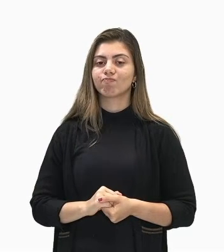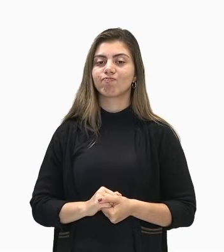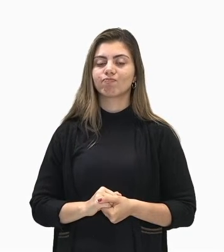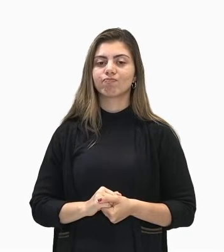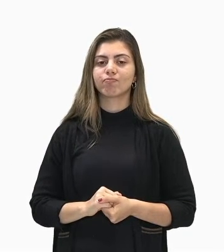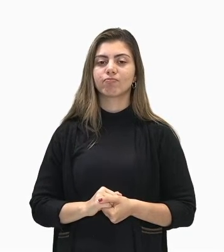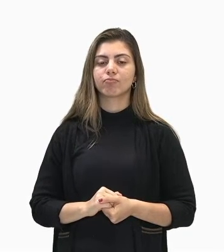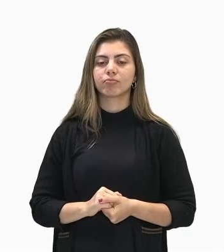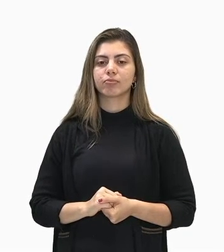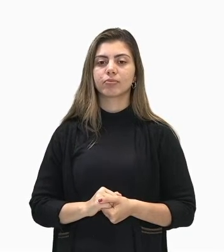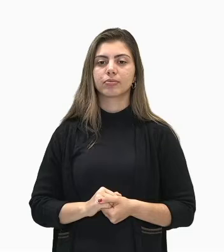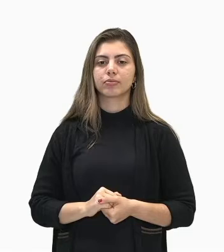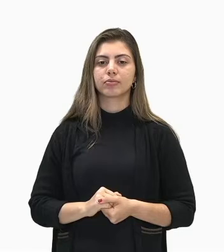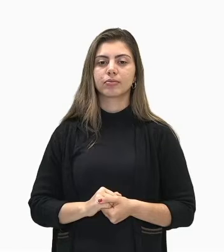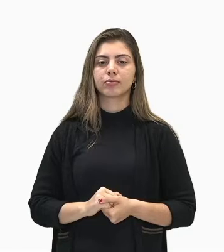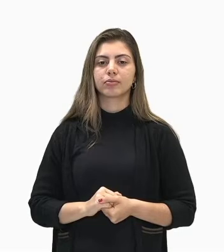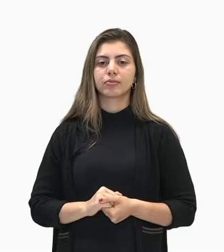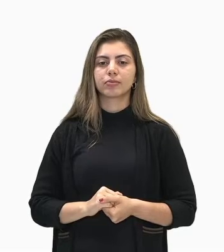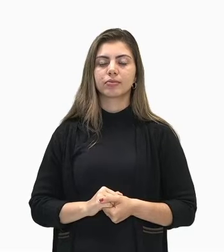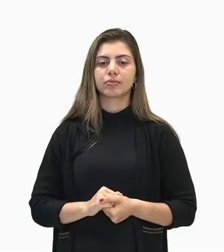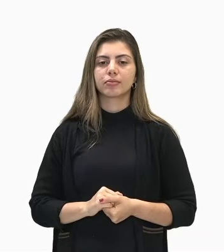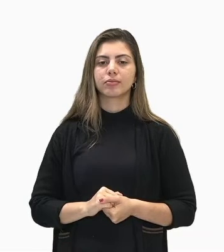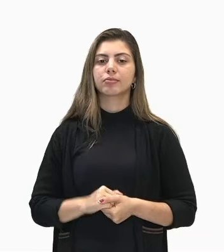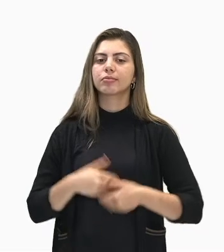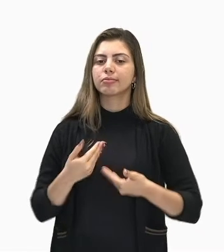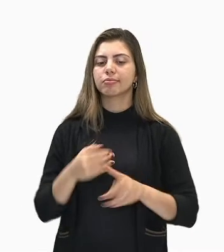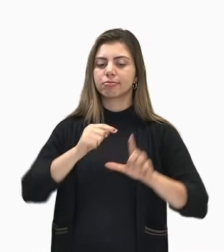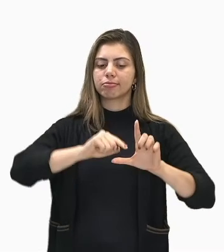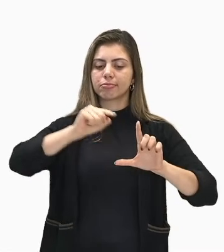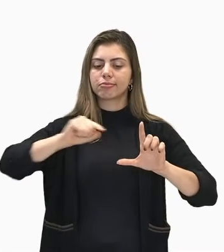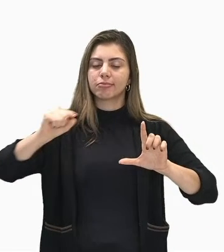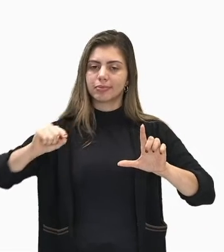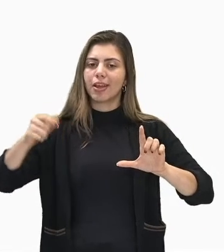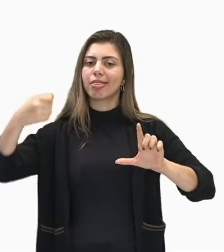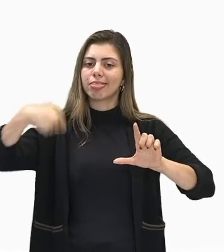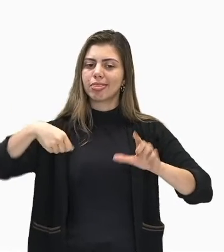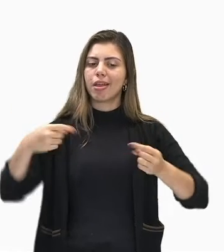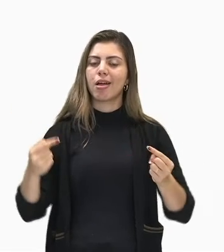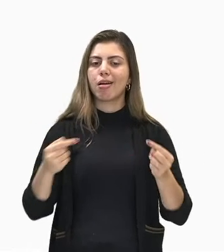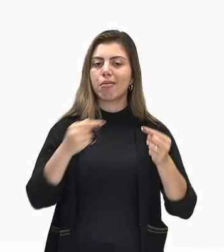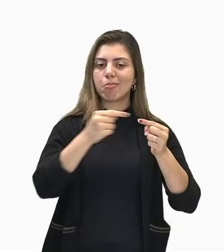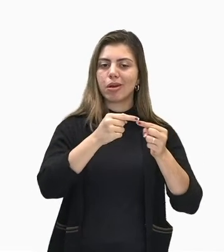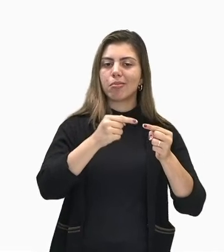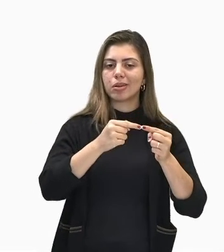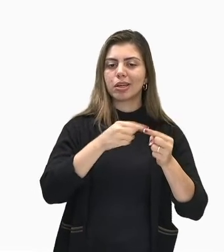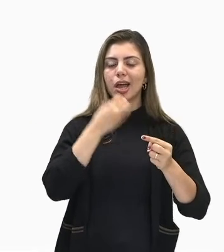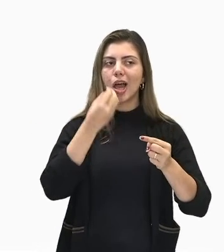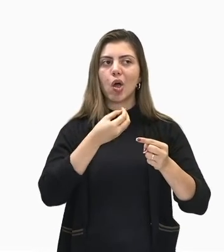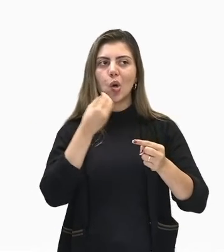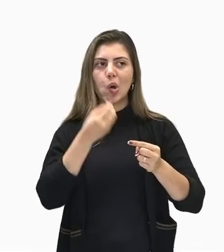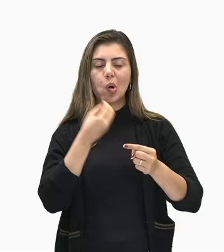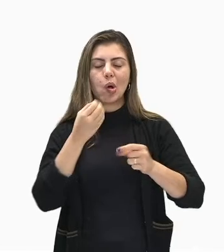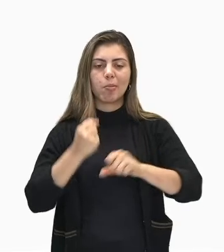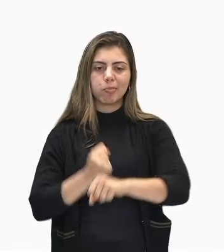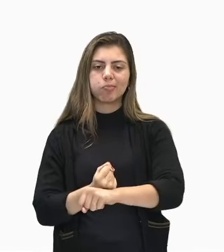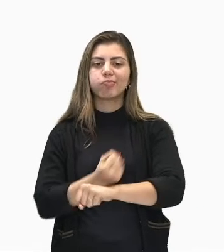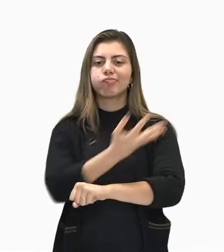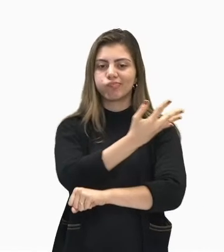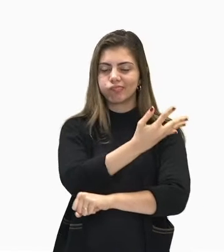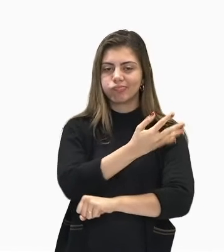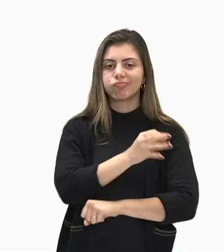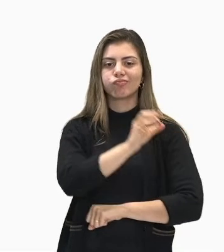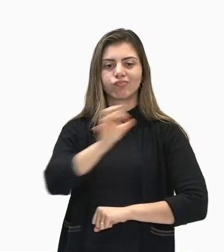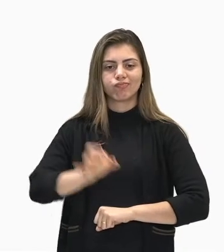Graficamente, nós podemos representar esse tipo de